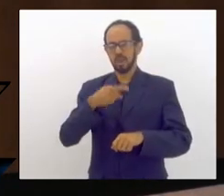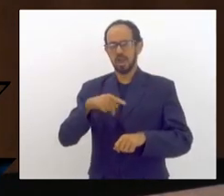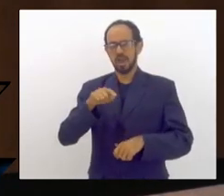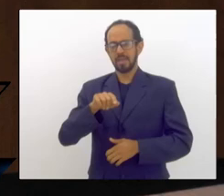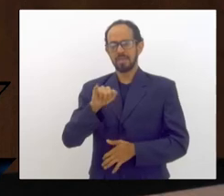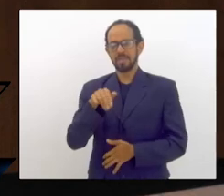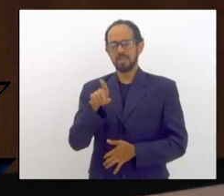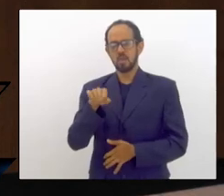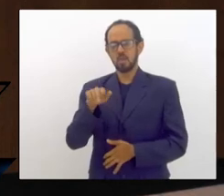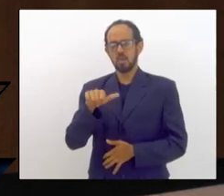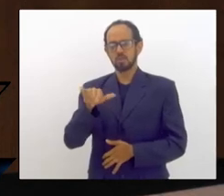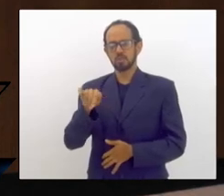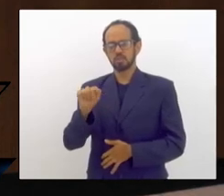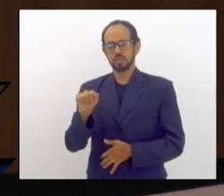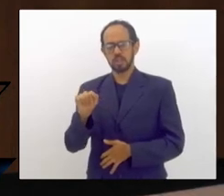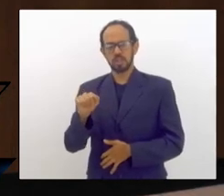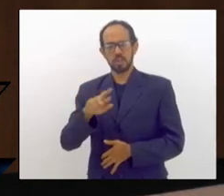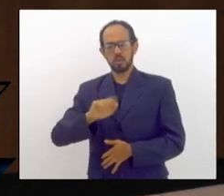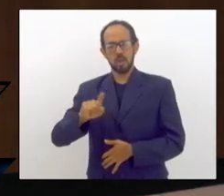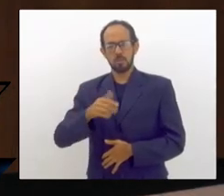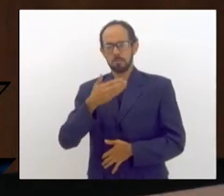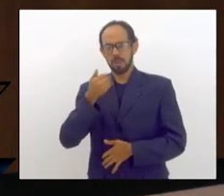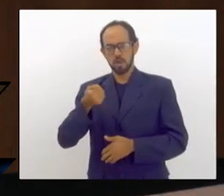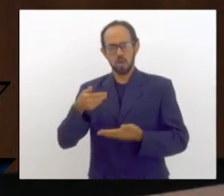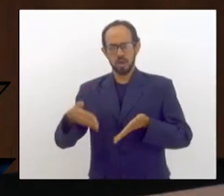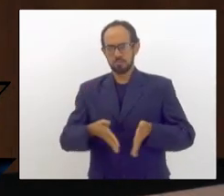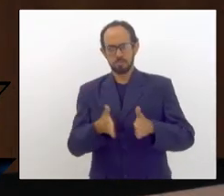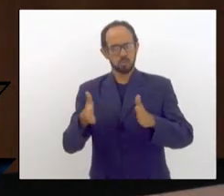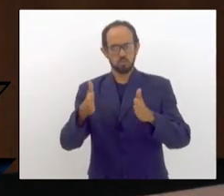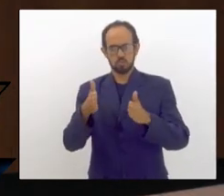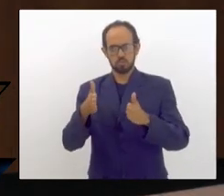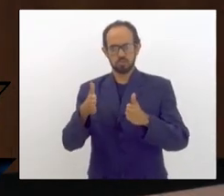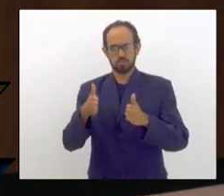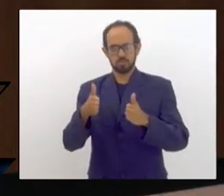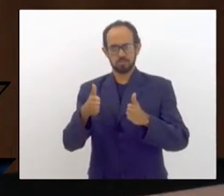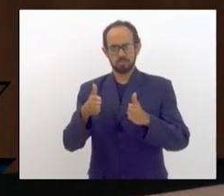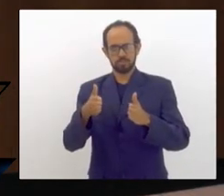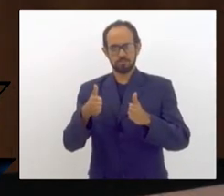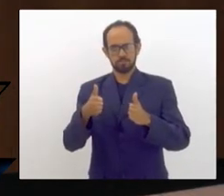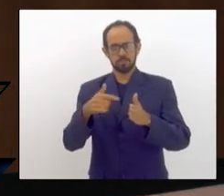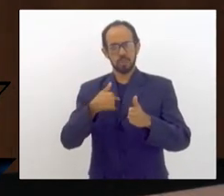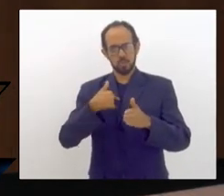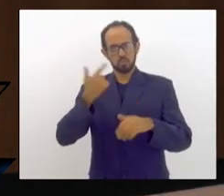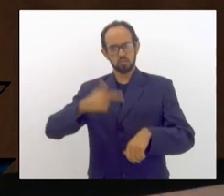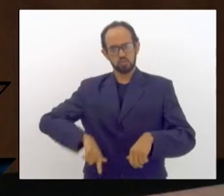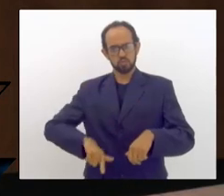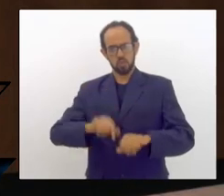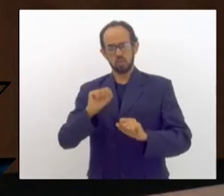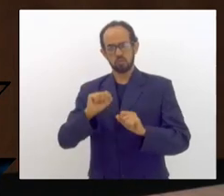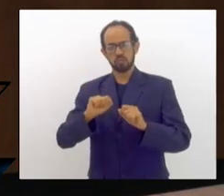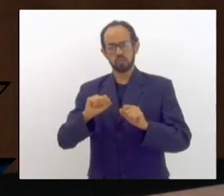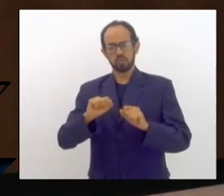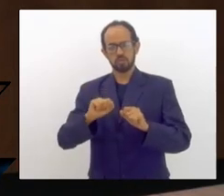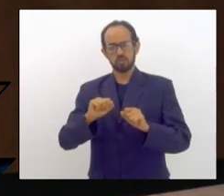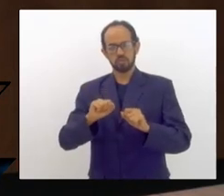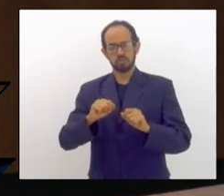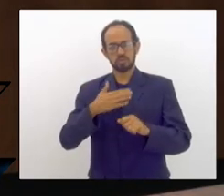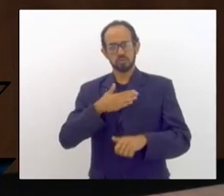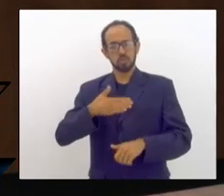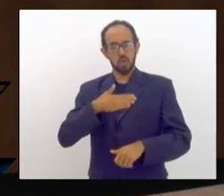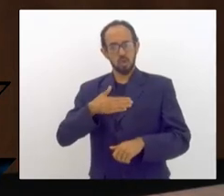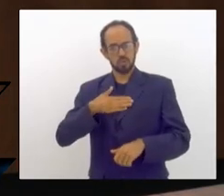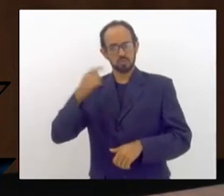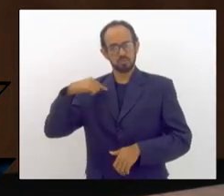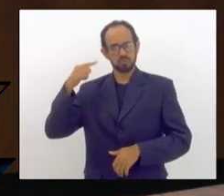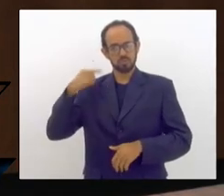ideologicamente não é o melhor caminho. Não é o melhor caminho. Então, eu, como, mais uma vez, um entusiasta do direito, eu acho